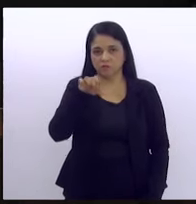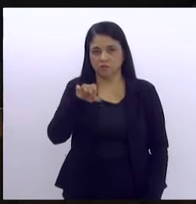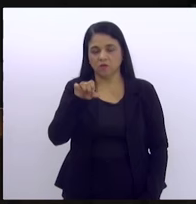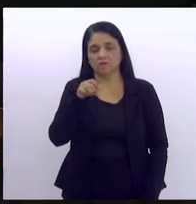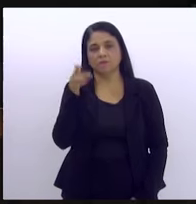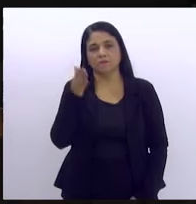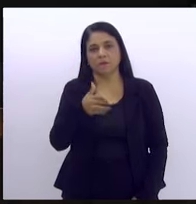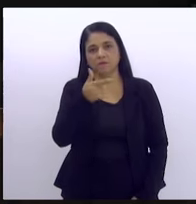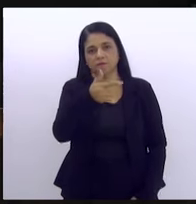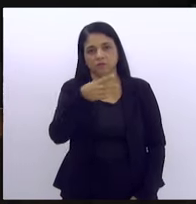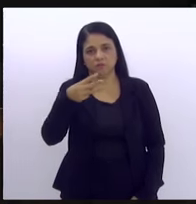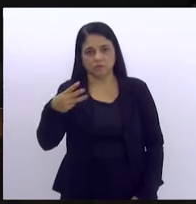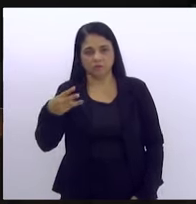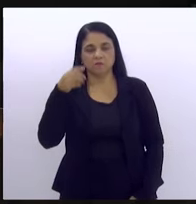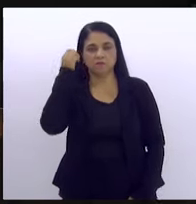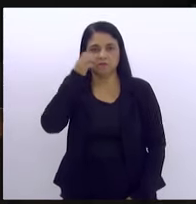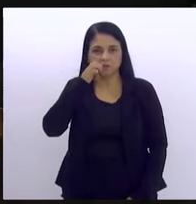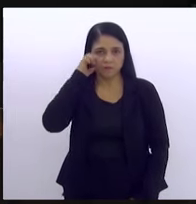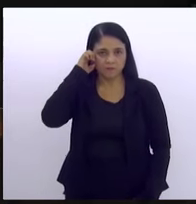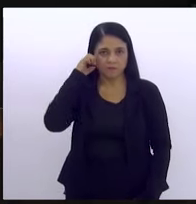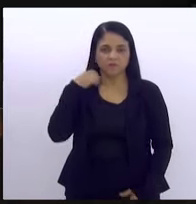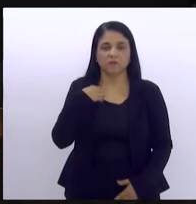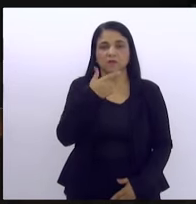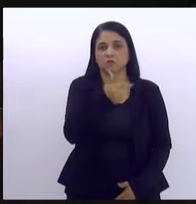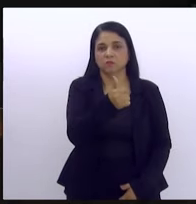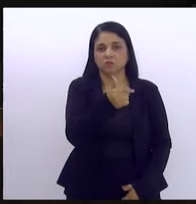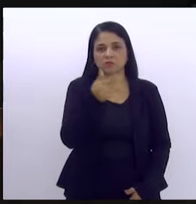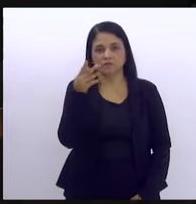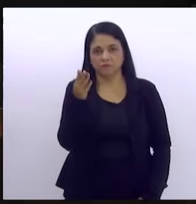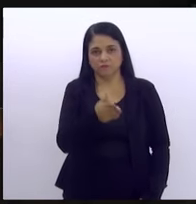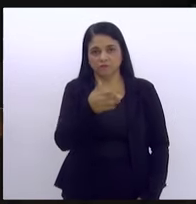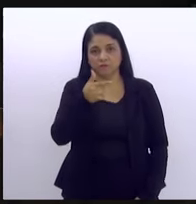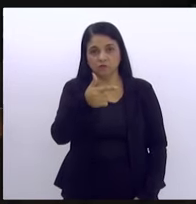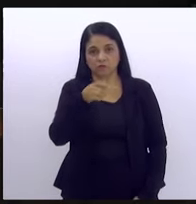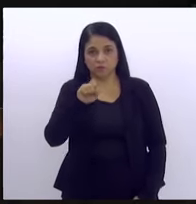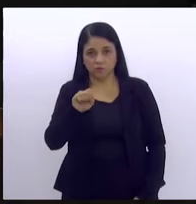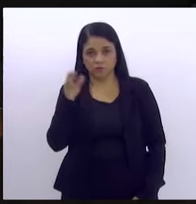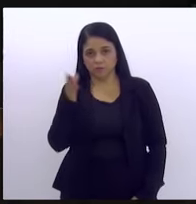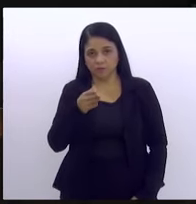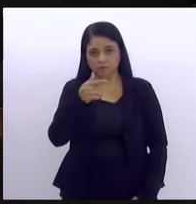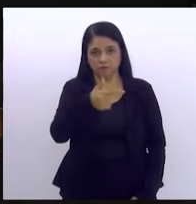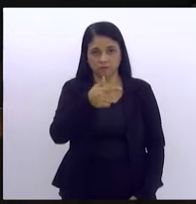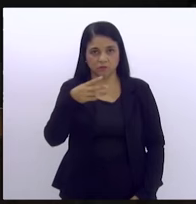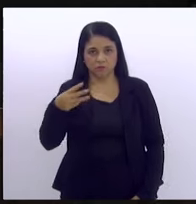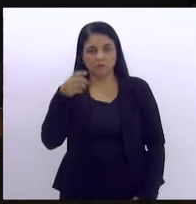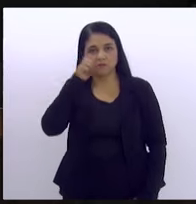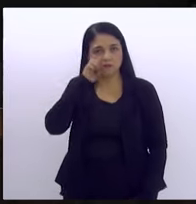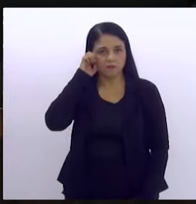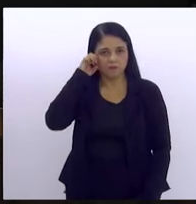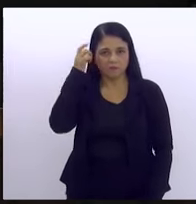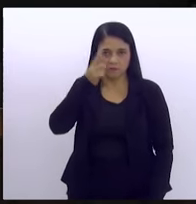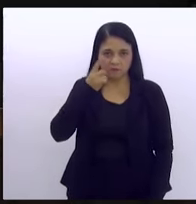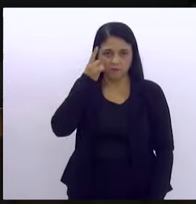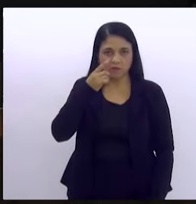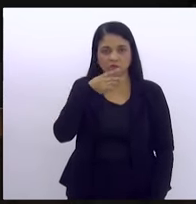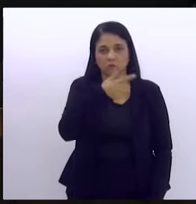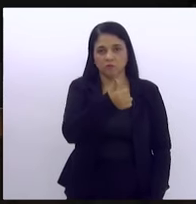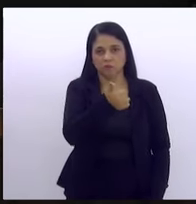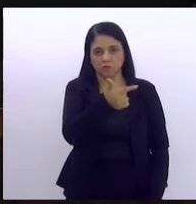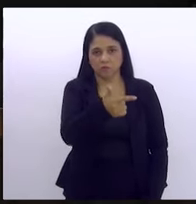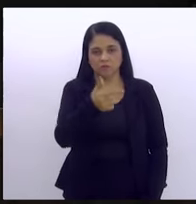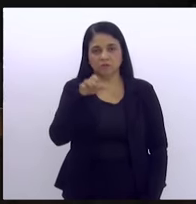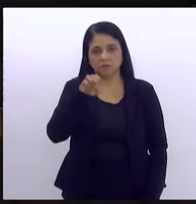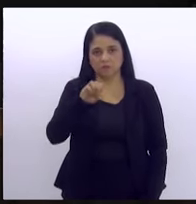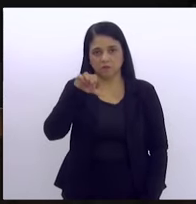23, da deputada Élica Takimoto. Projeto 1228, de 23, da deputada Élica Takimoto. Projeto 1209,